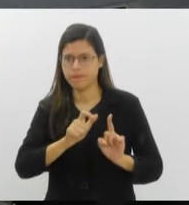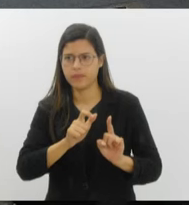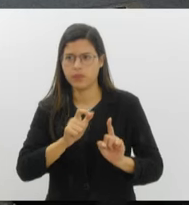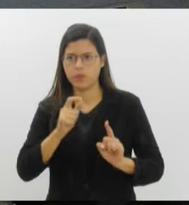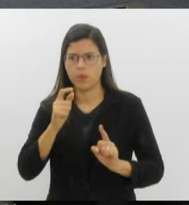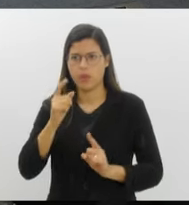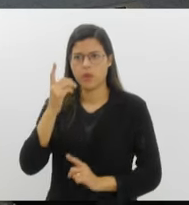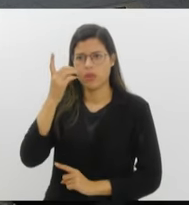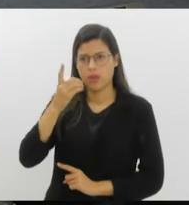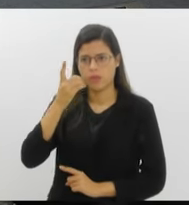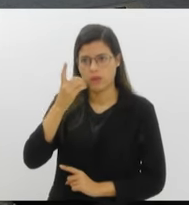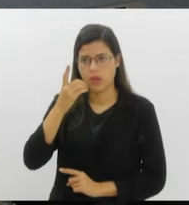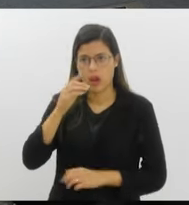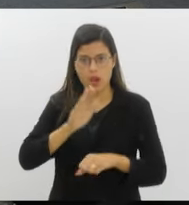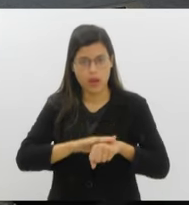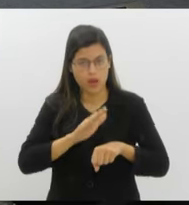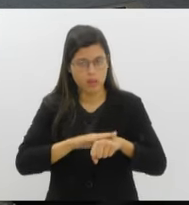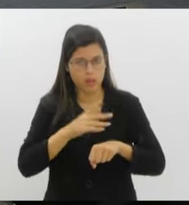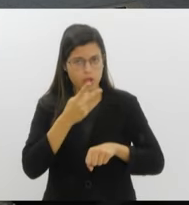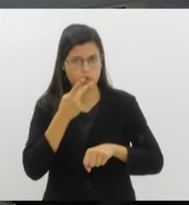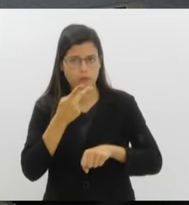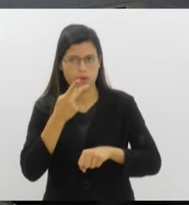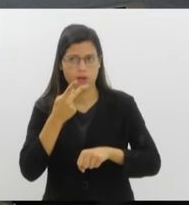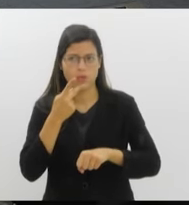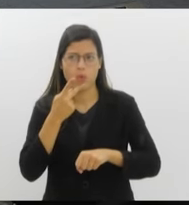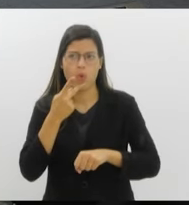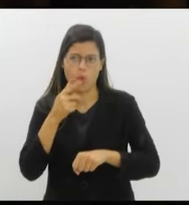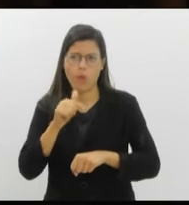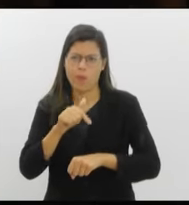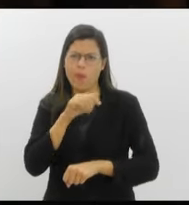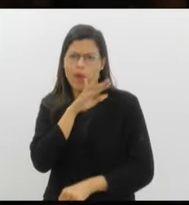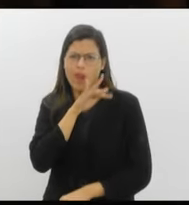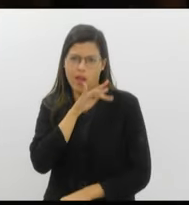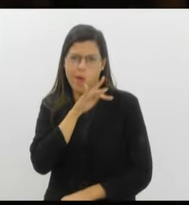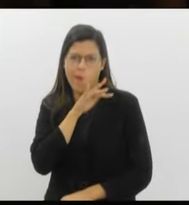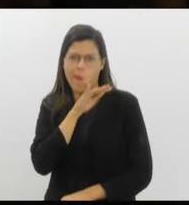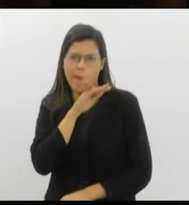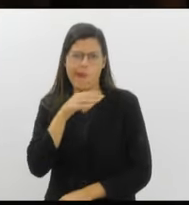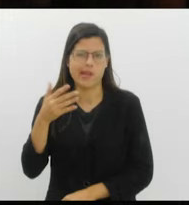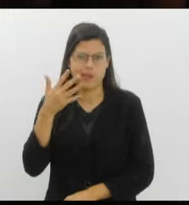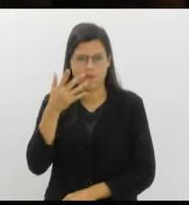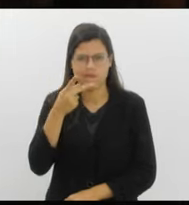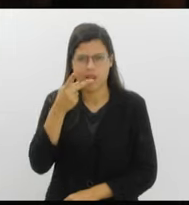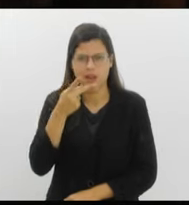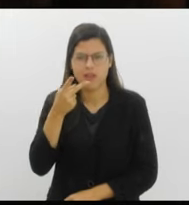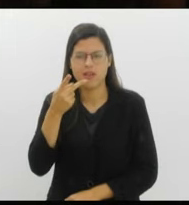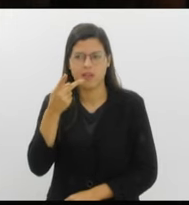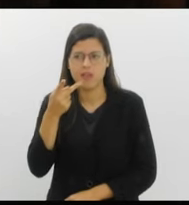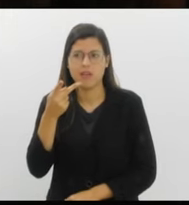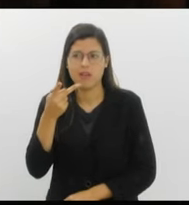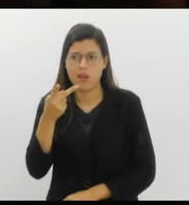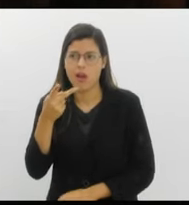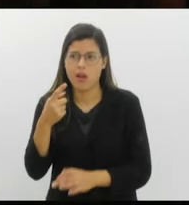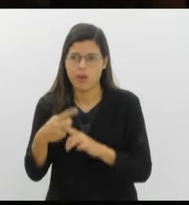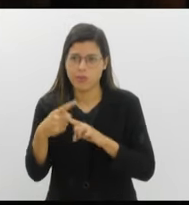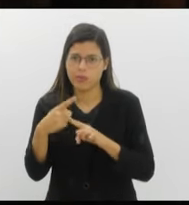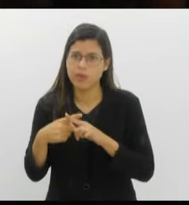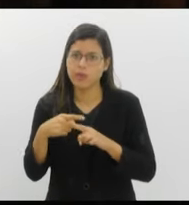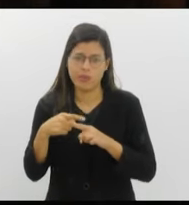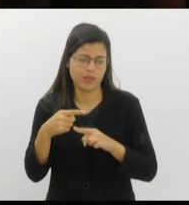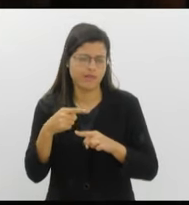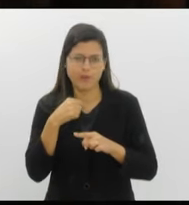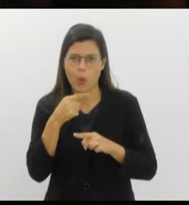como ele próprio disse, aliás, ele é muito ruim com as palavras, né? Ele vive se colocando em maus lençóis, fruto da sua própria